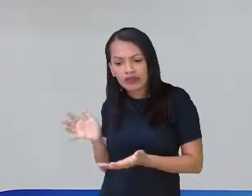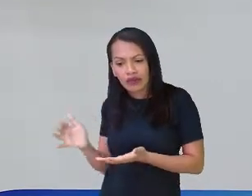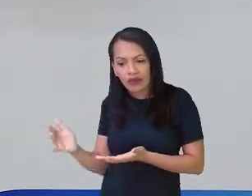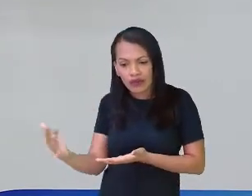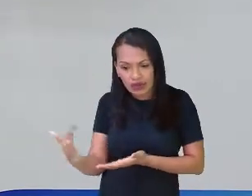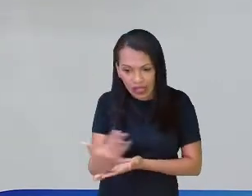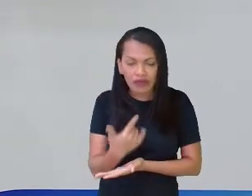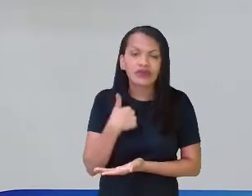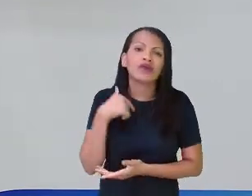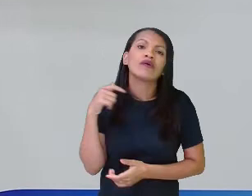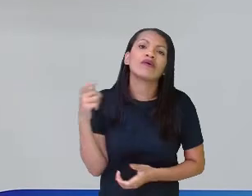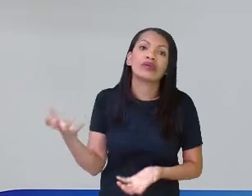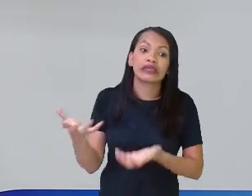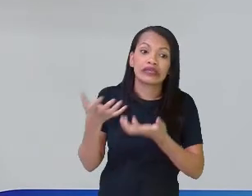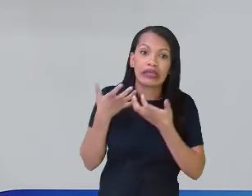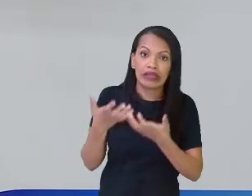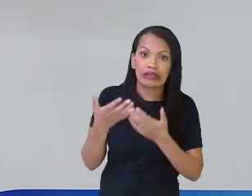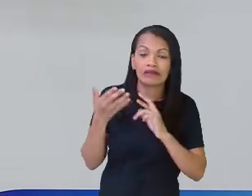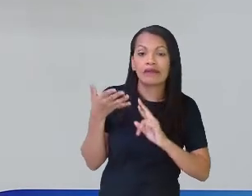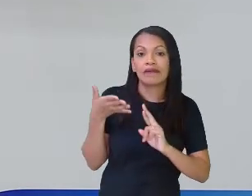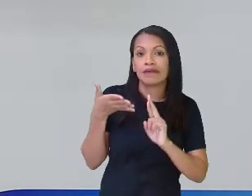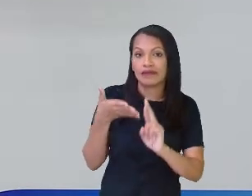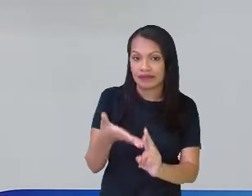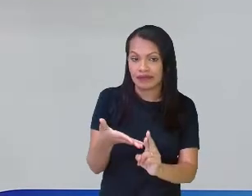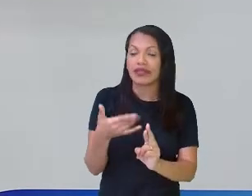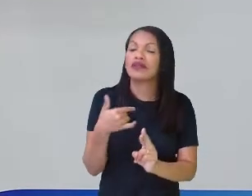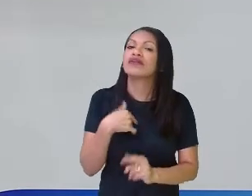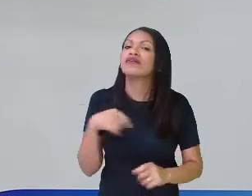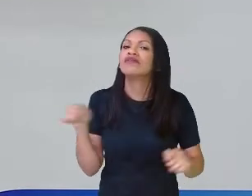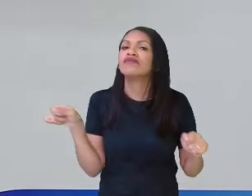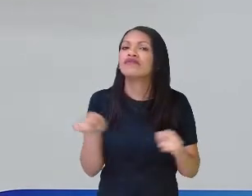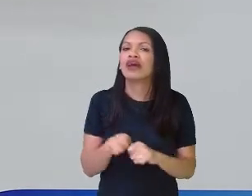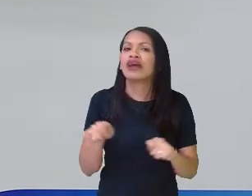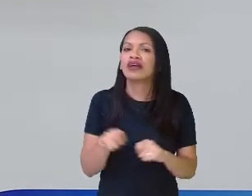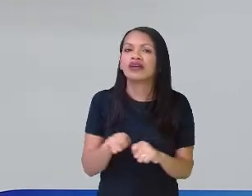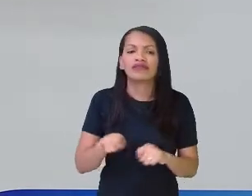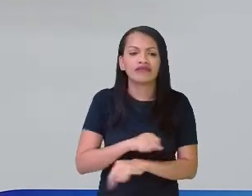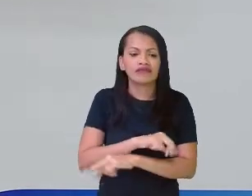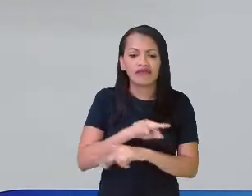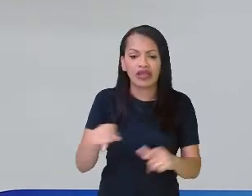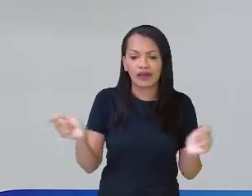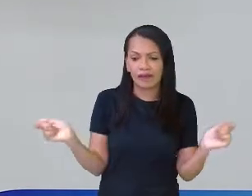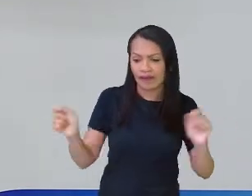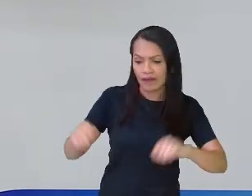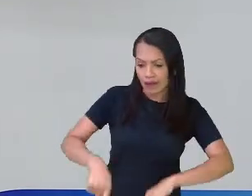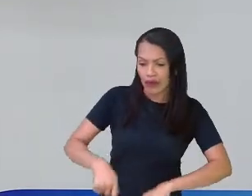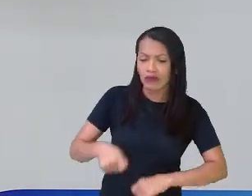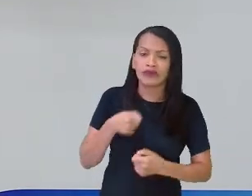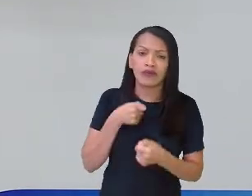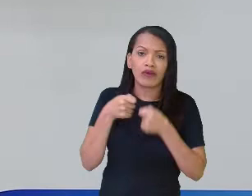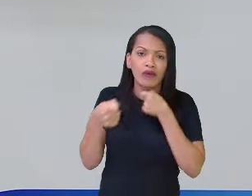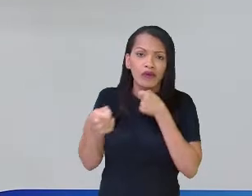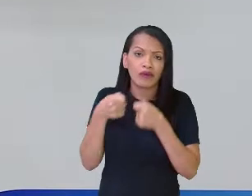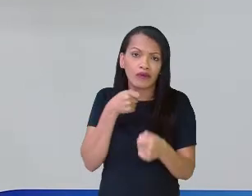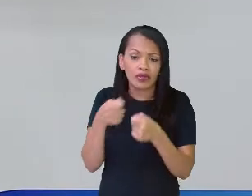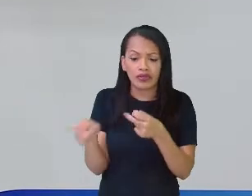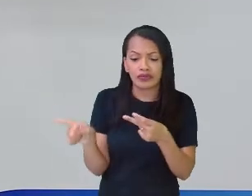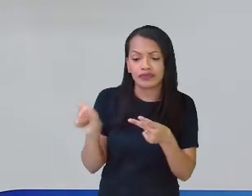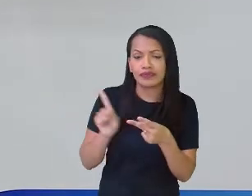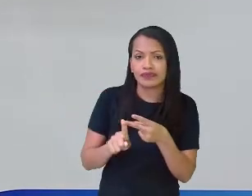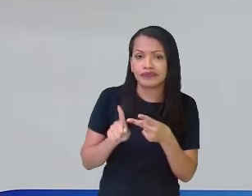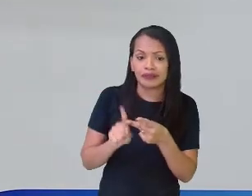querer representar ali. E isso a gente faz de diversas formas. Com entrevista,